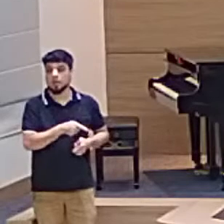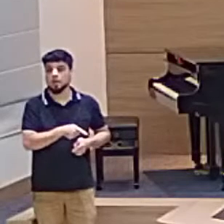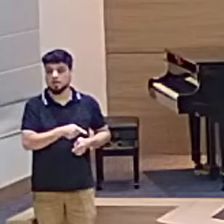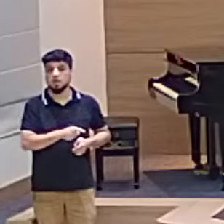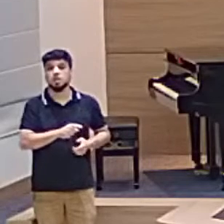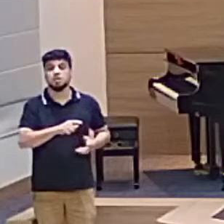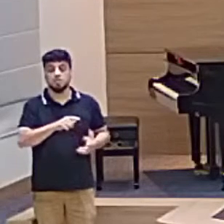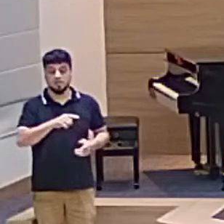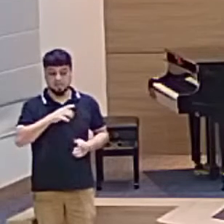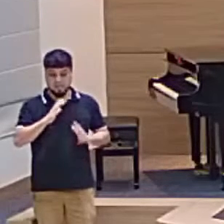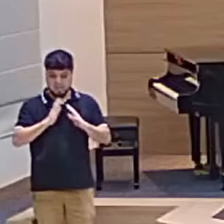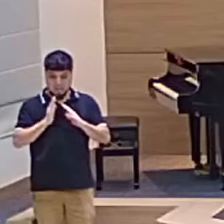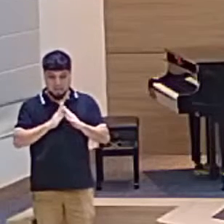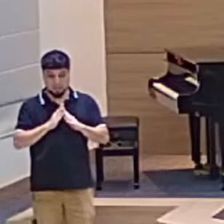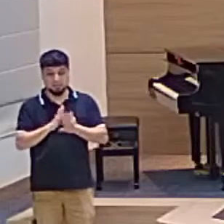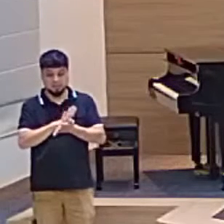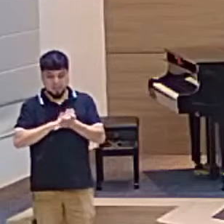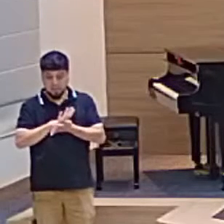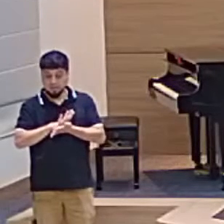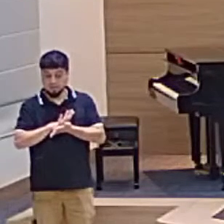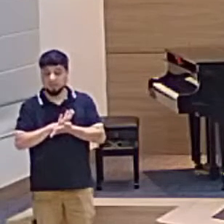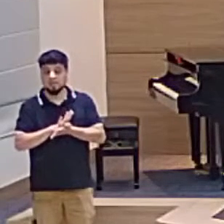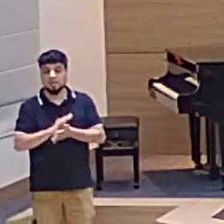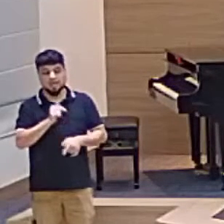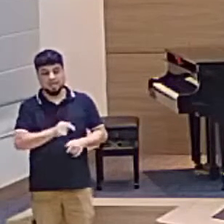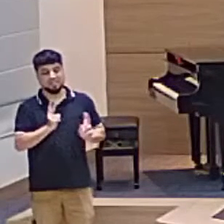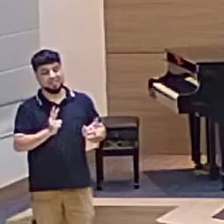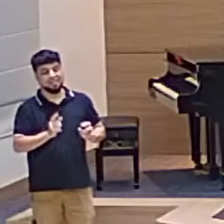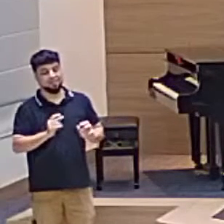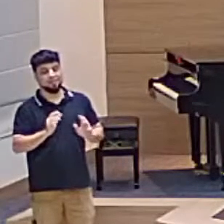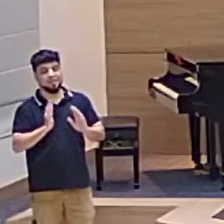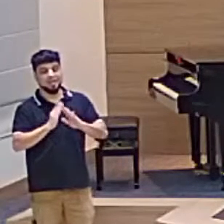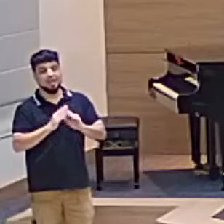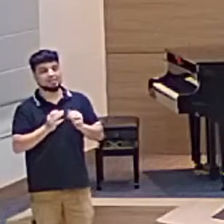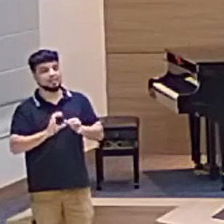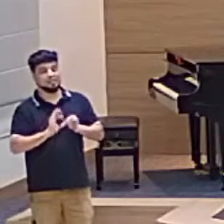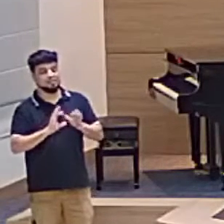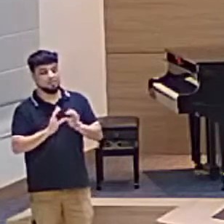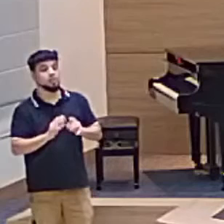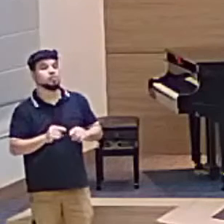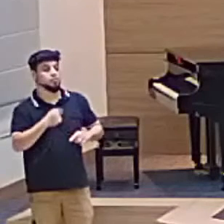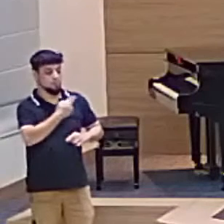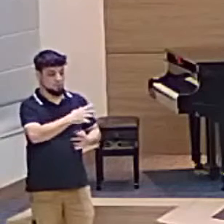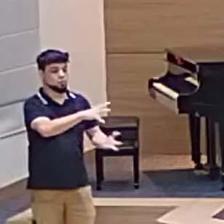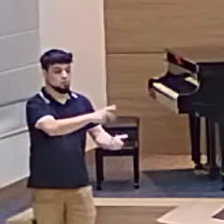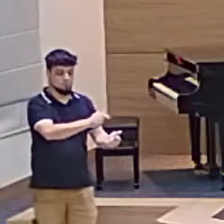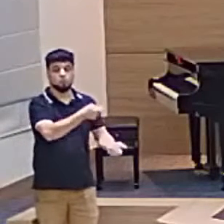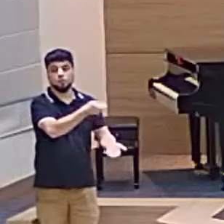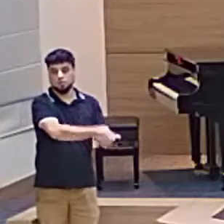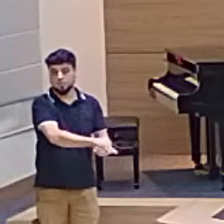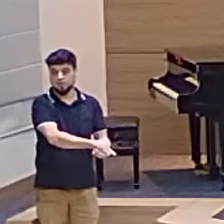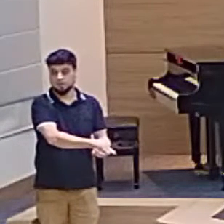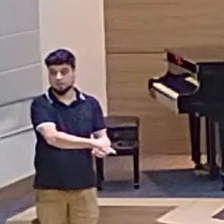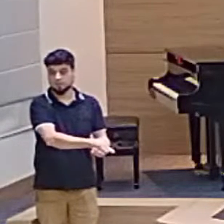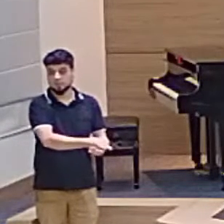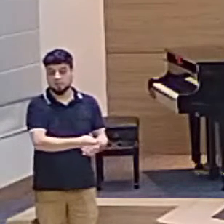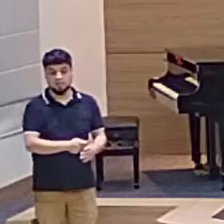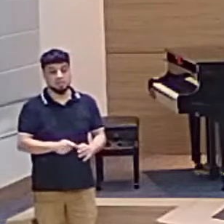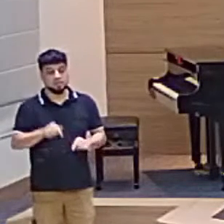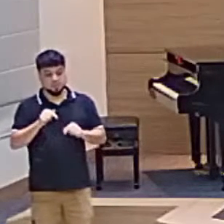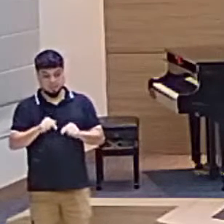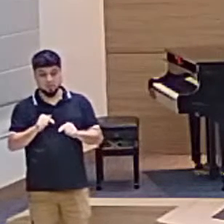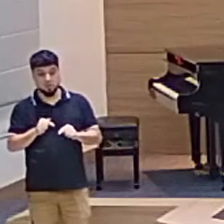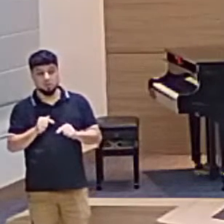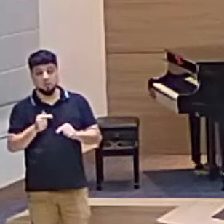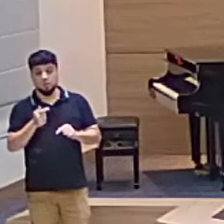se o pai na sua própria casa não fruta o mundo vai frustrar-se o pai na sua própria casa não demonstra afeto o mundo vai